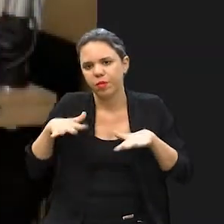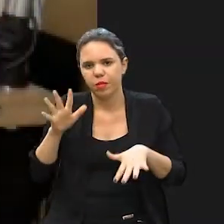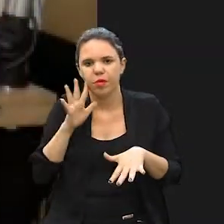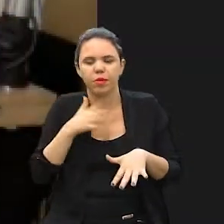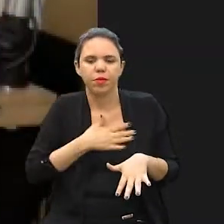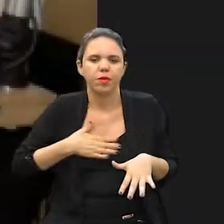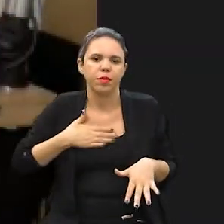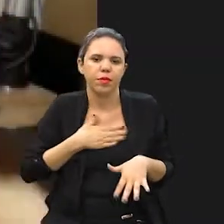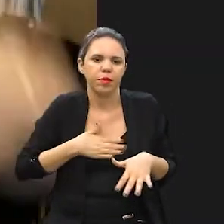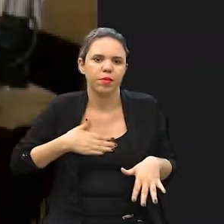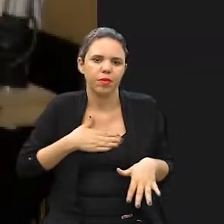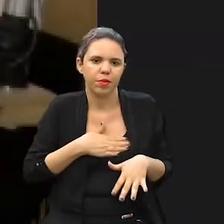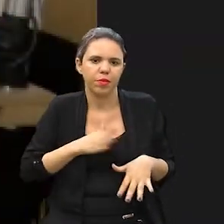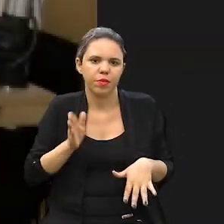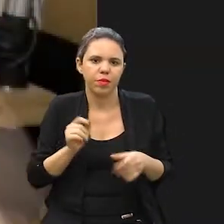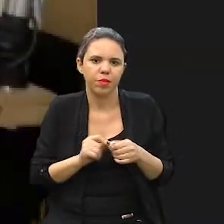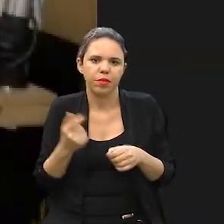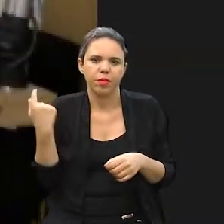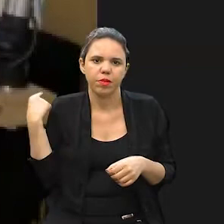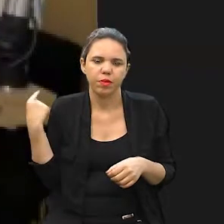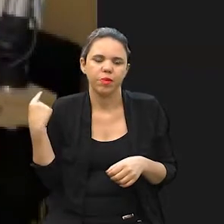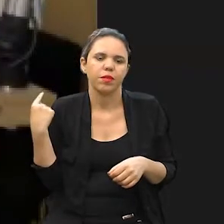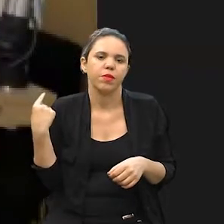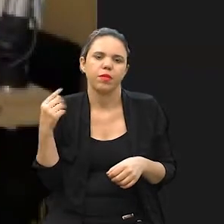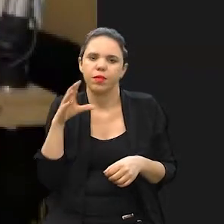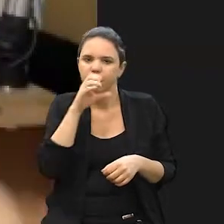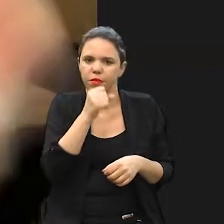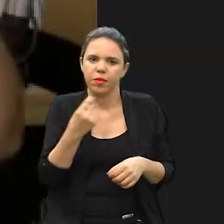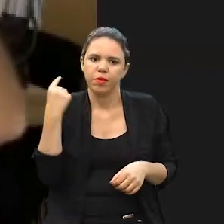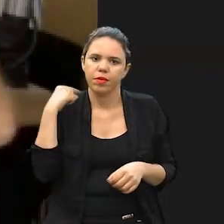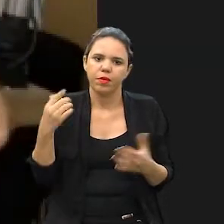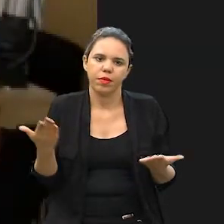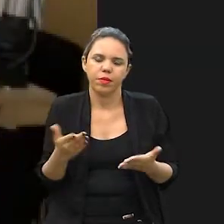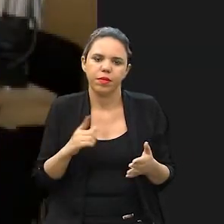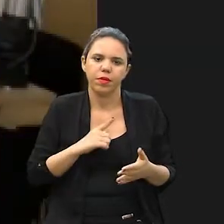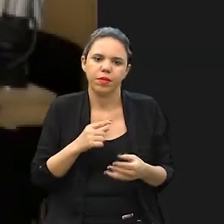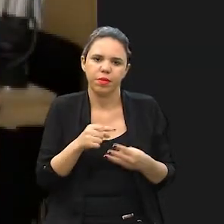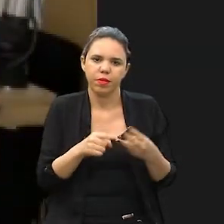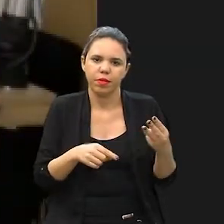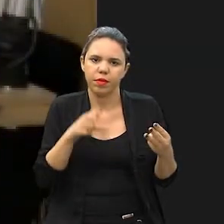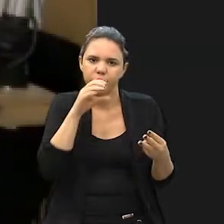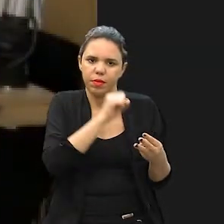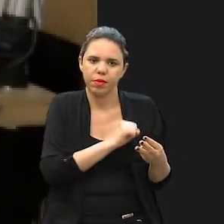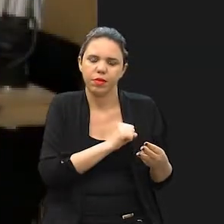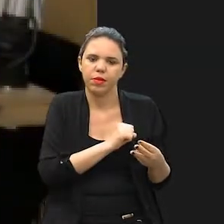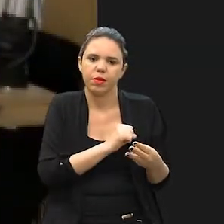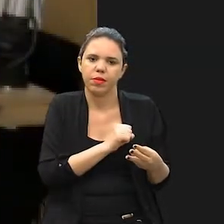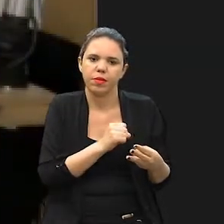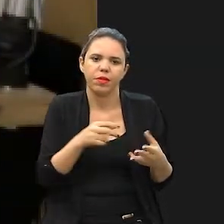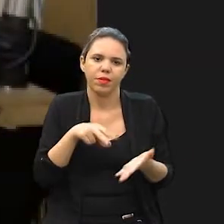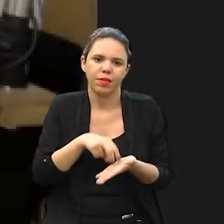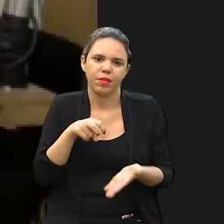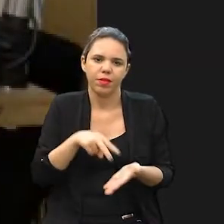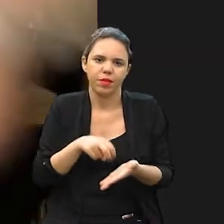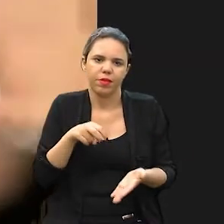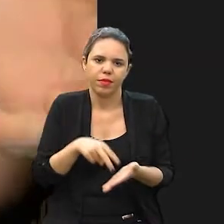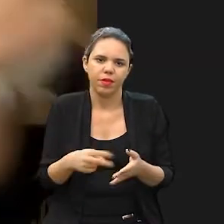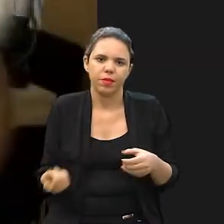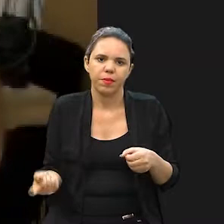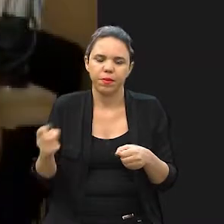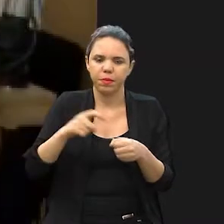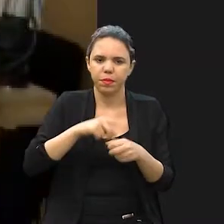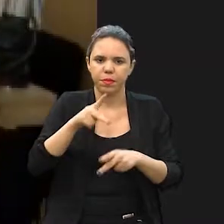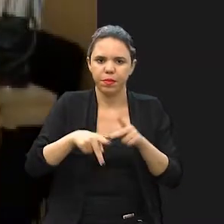bem satisfatório. A gente já fez, né, o sábado anterior, agora a gente tem mais 3 sábados. Eu estou muito contente com a volta